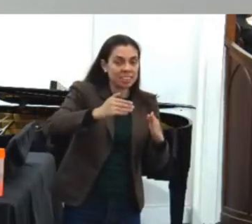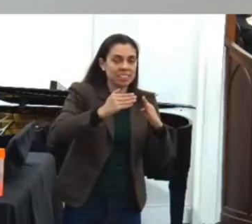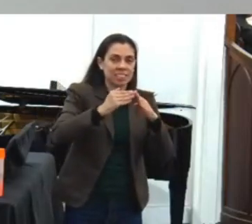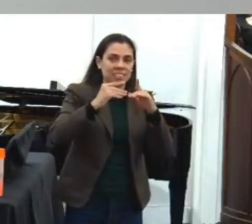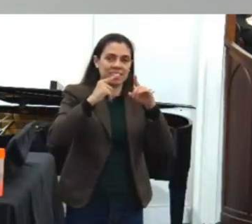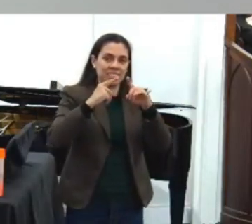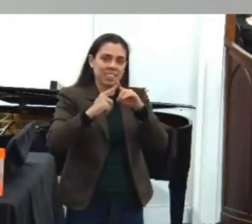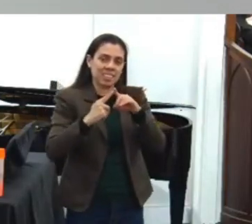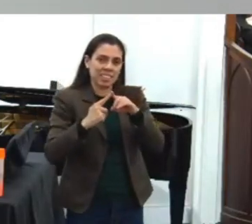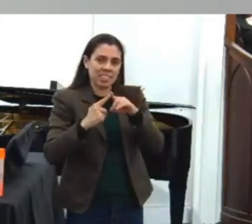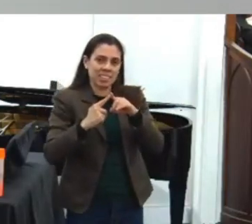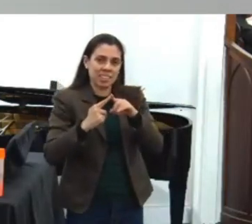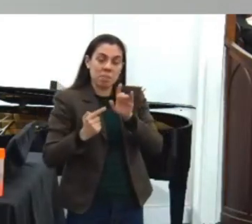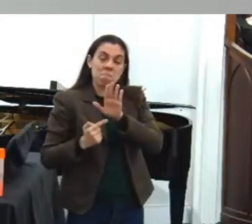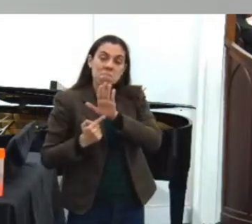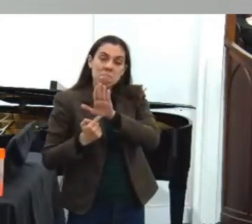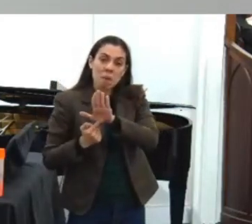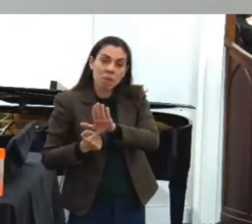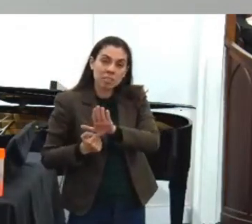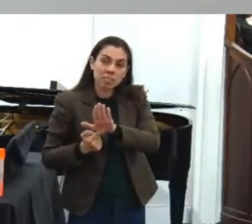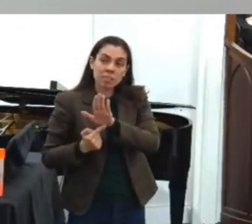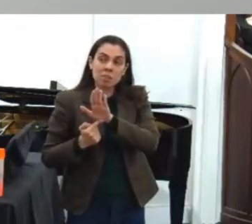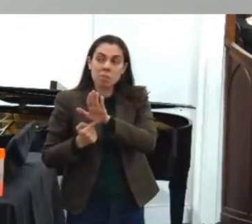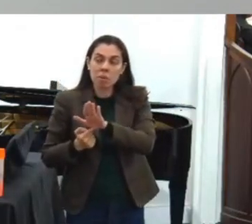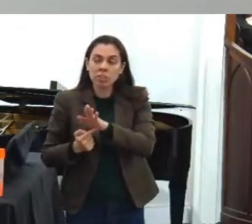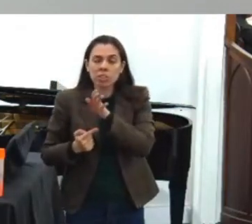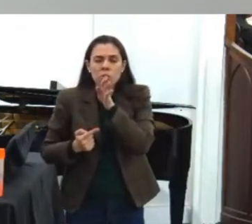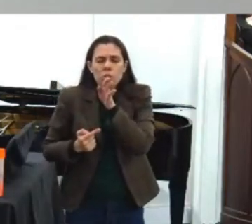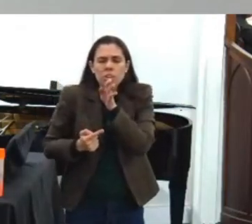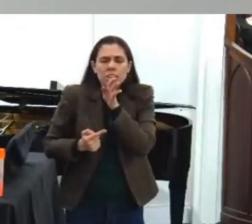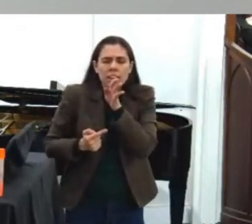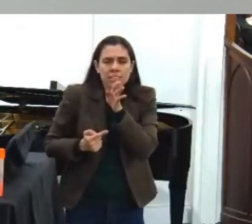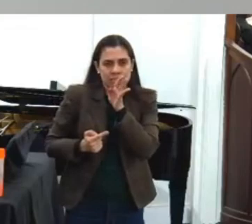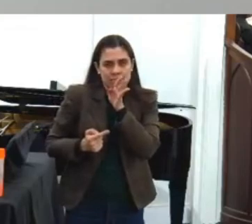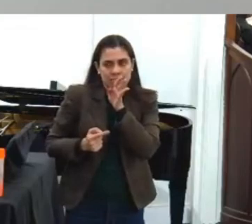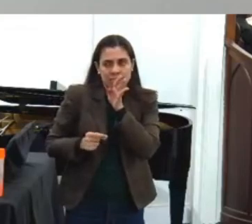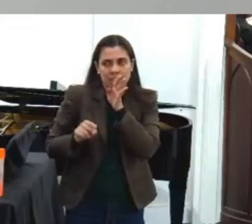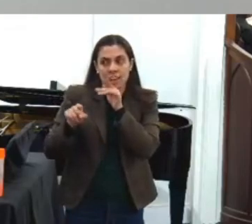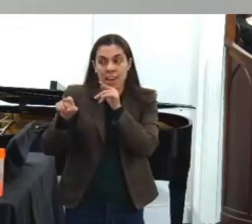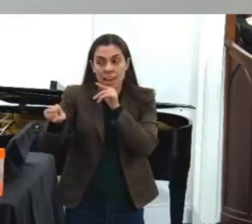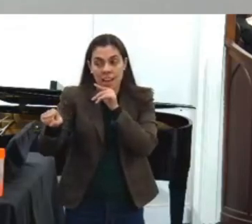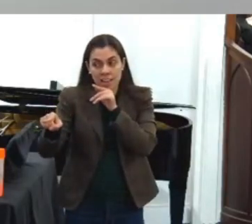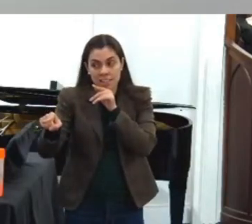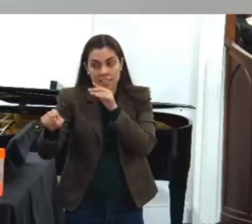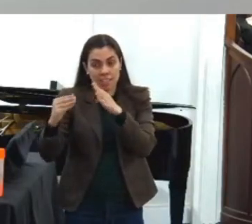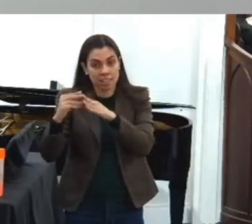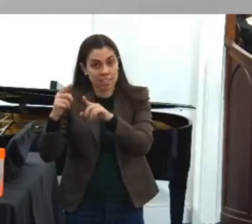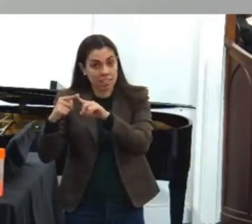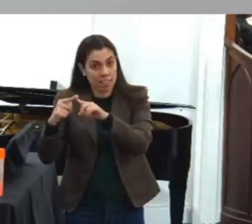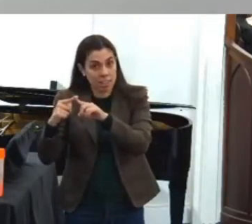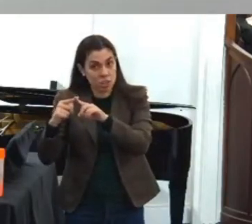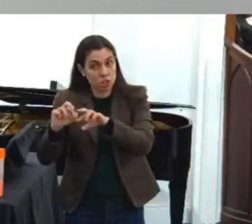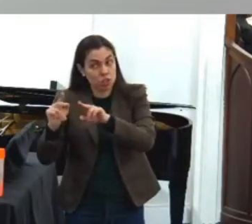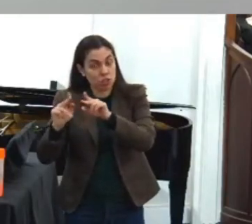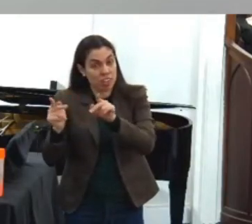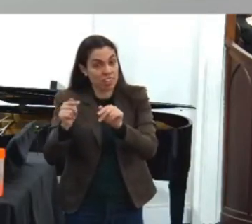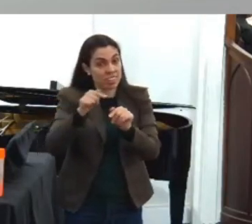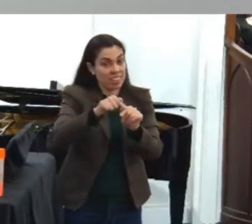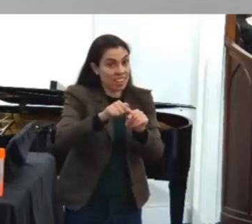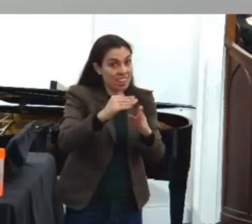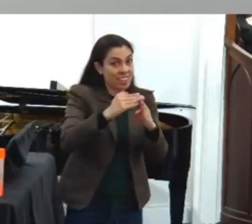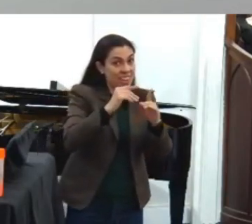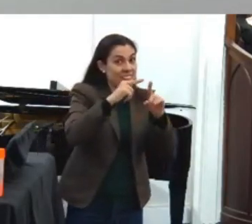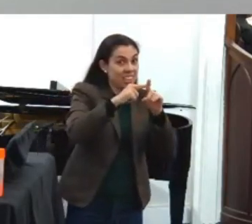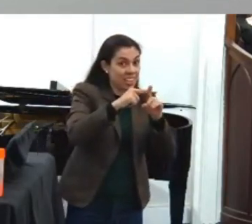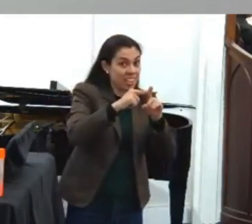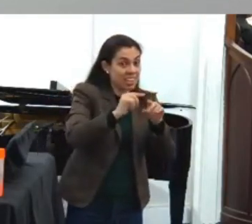igrejas, demonstrando este trato pastoral, este amor, este cuidado, ao